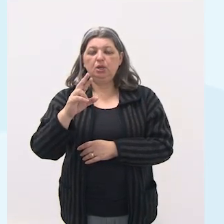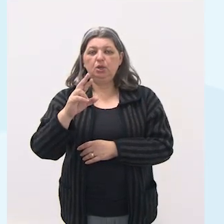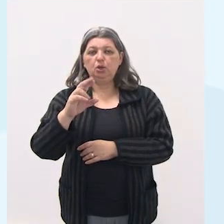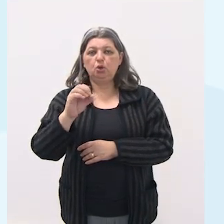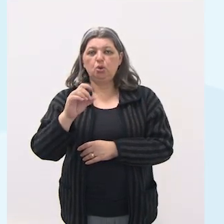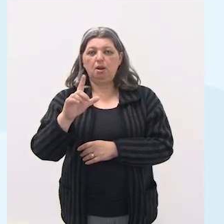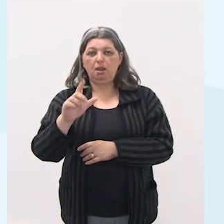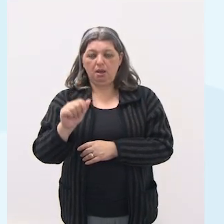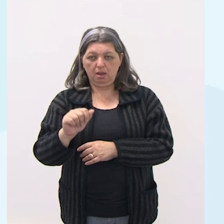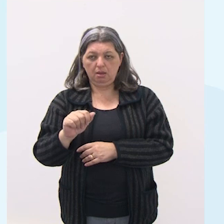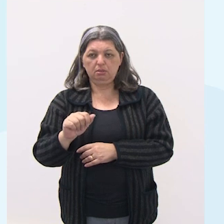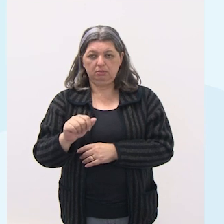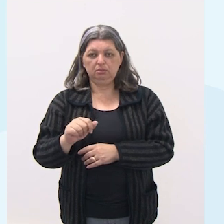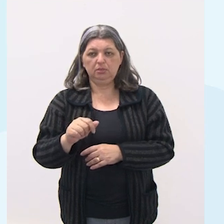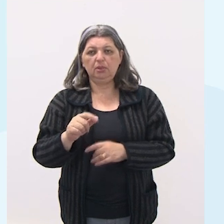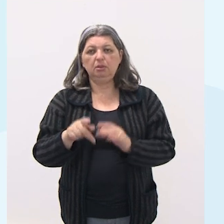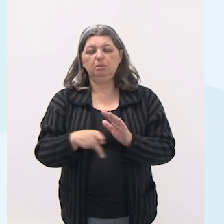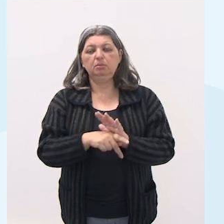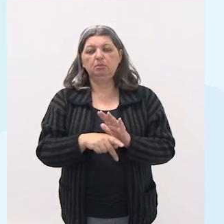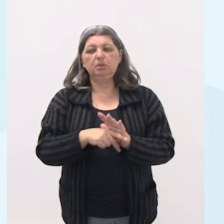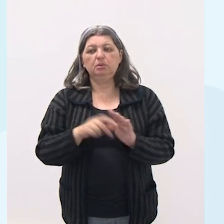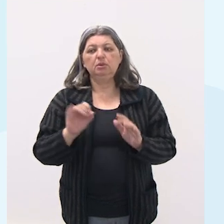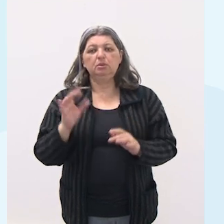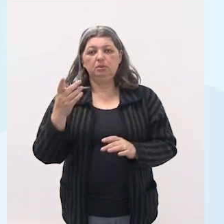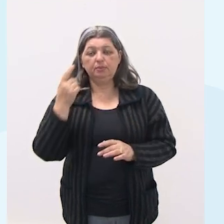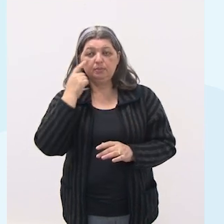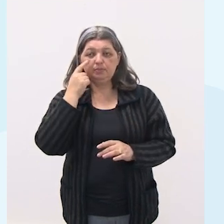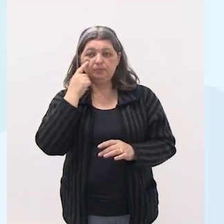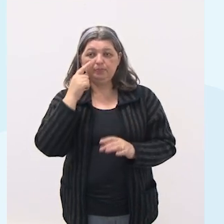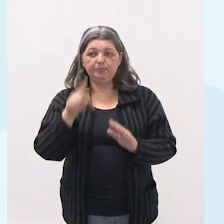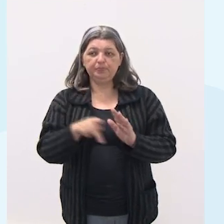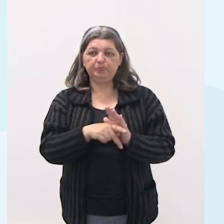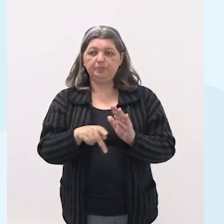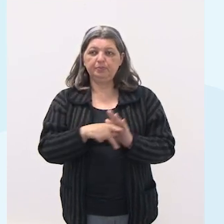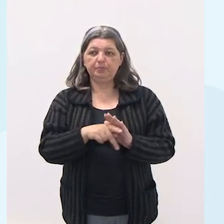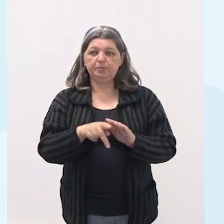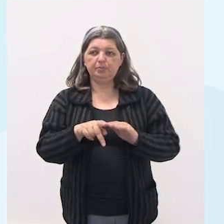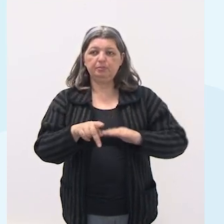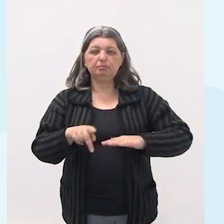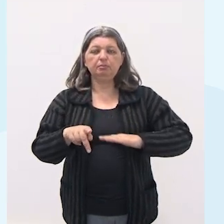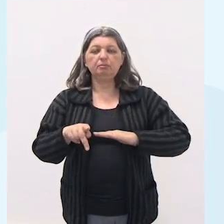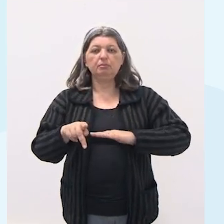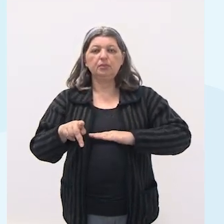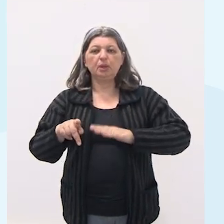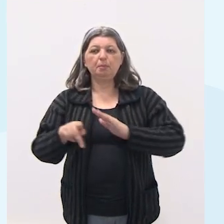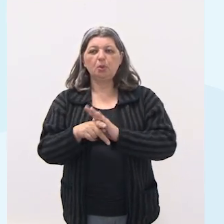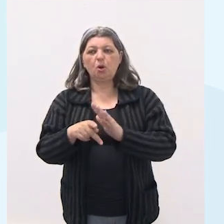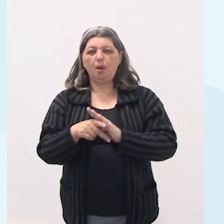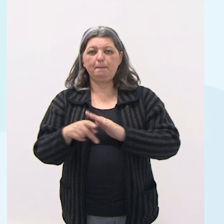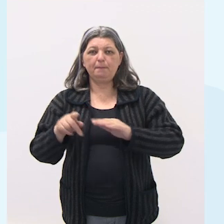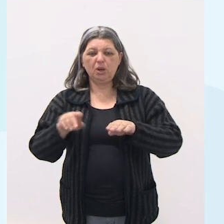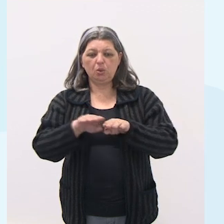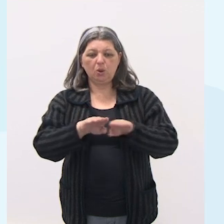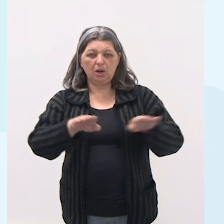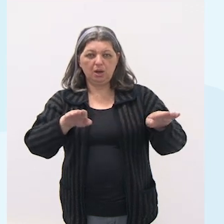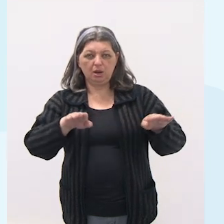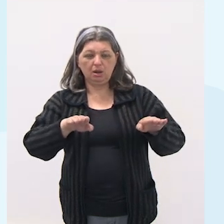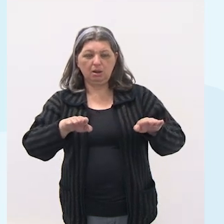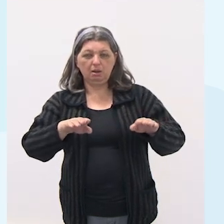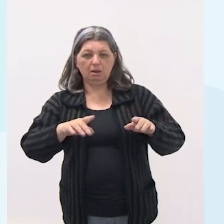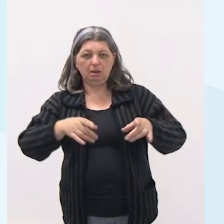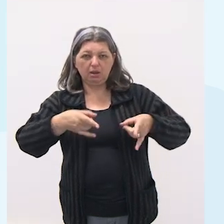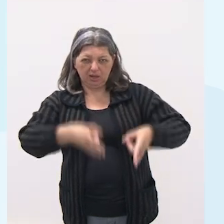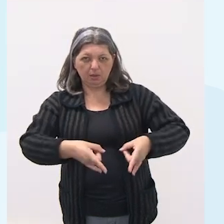que aqui está acontecendo. Essa é uma maca que ela abaixa. Então,